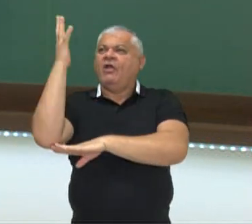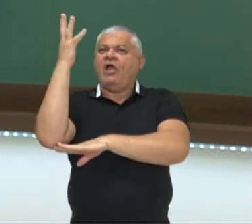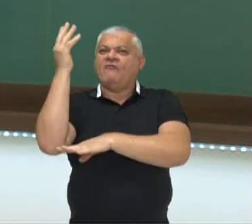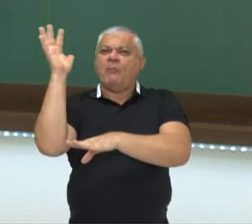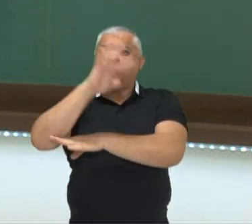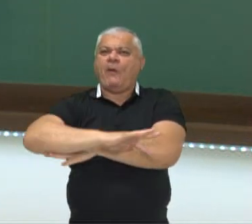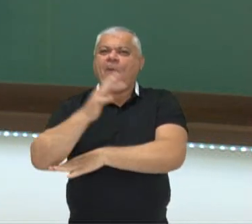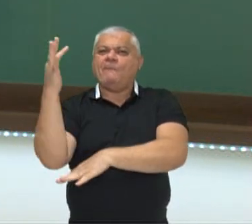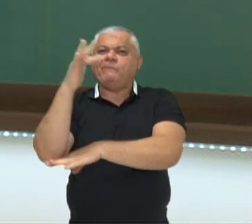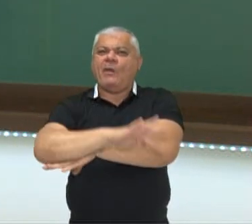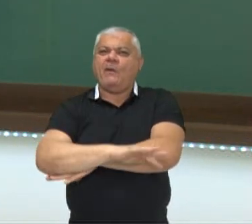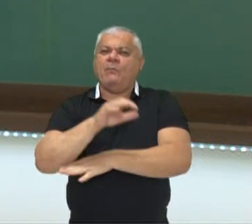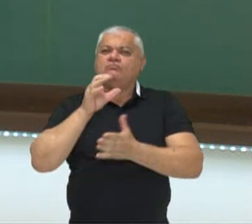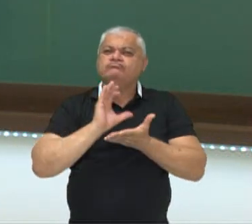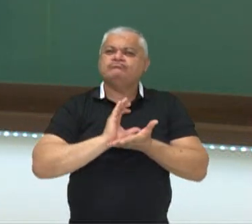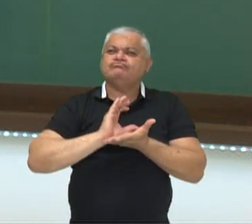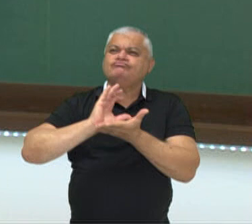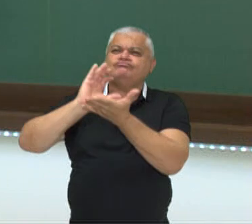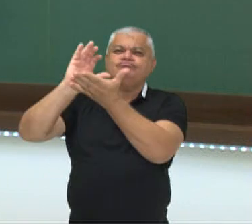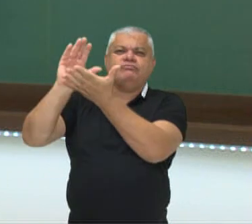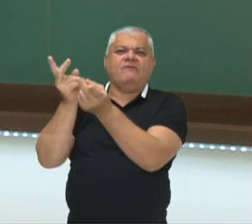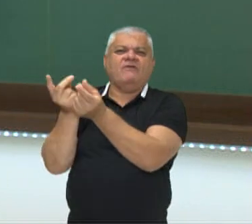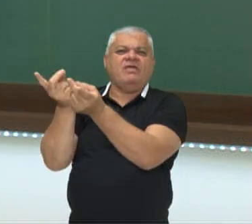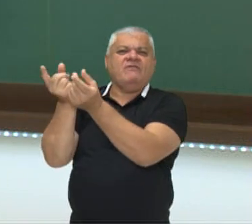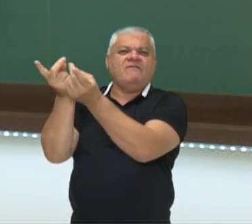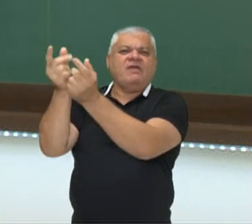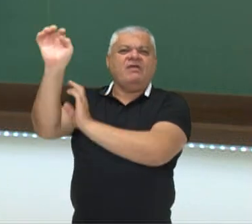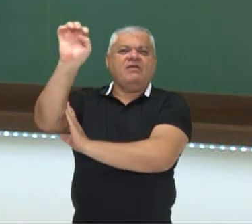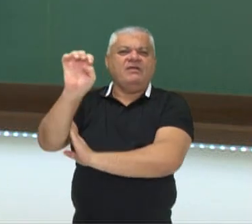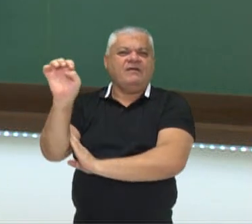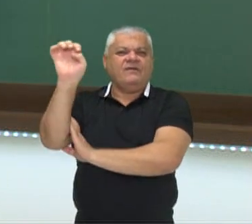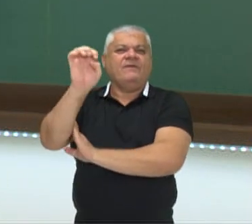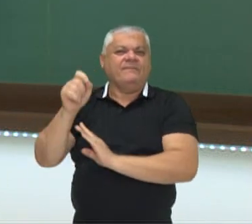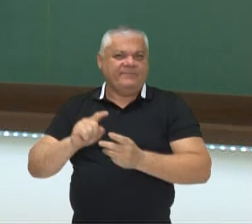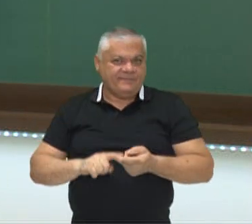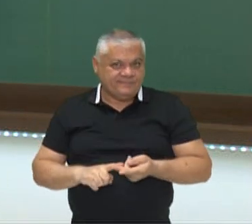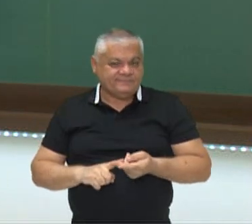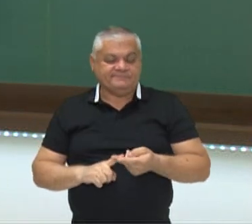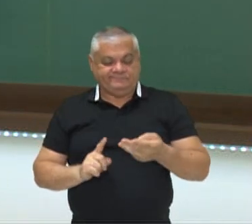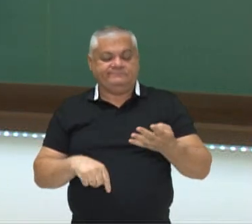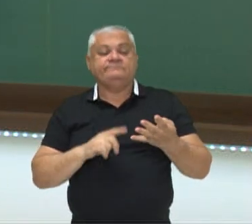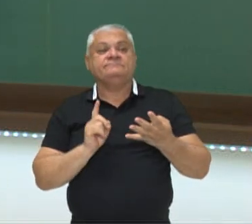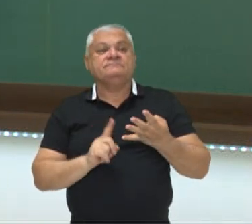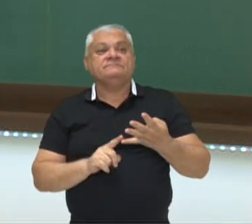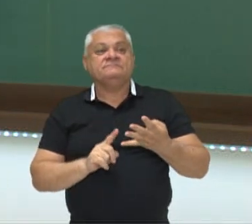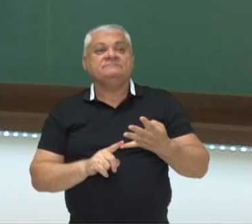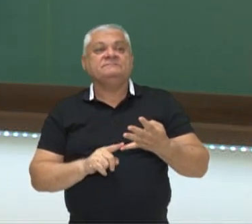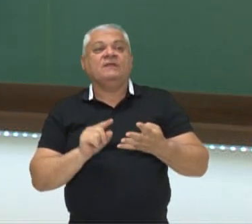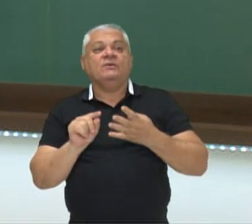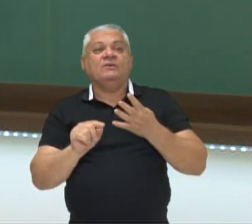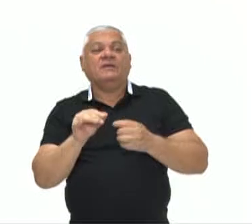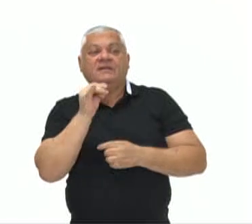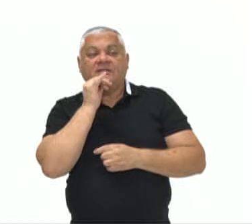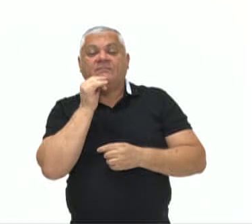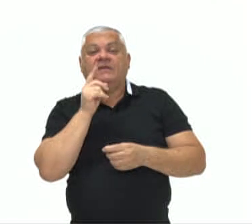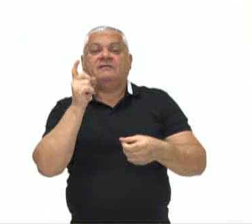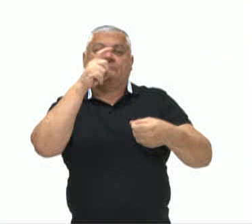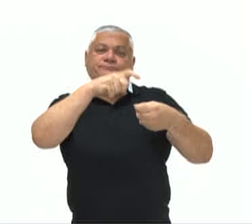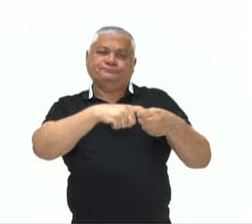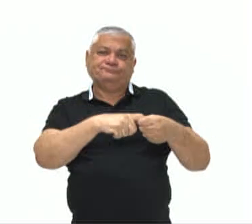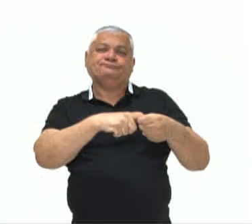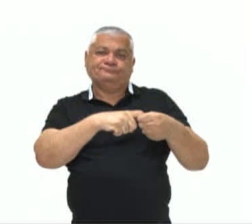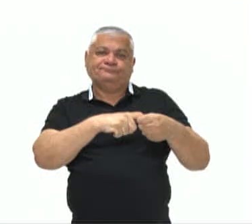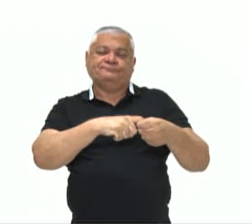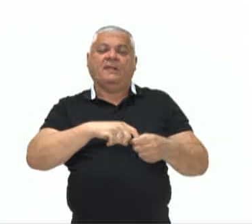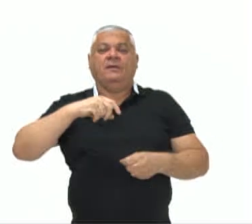veementemente constituída desde do momento de colonização brasileira. Um processo de dependência,